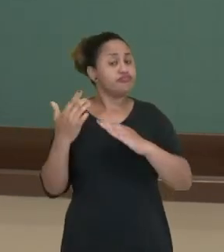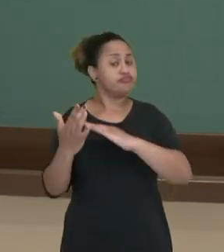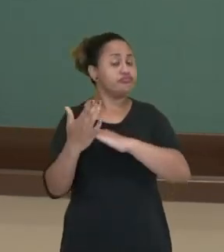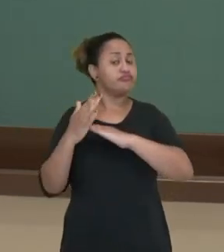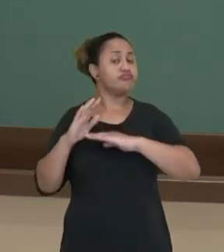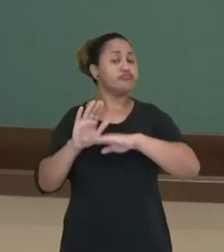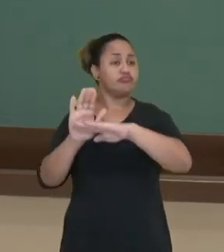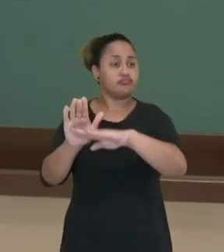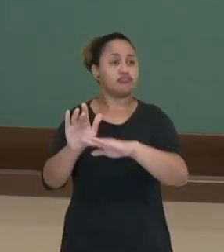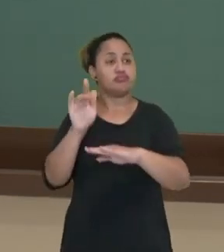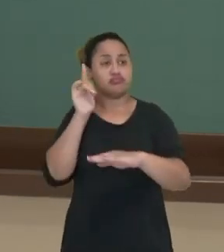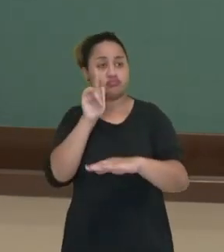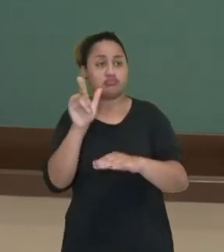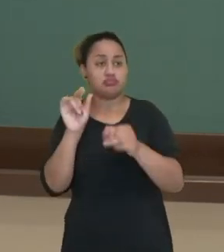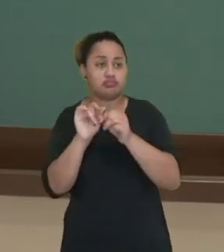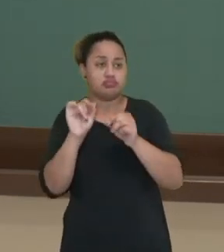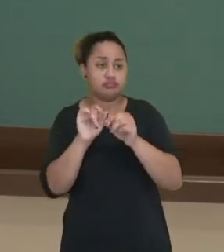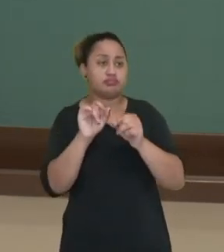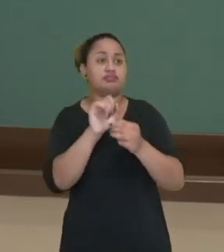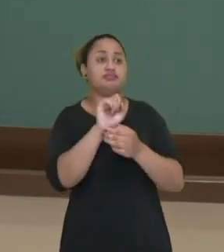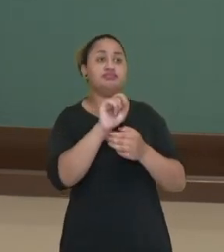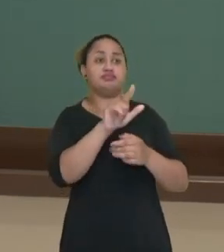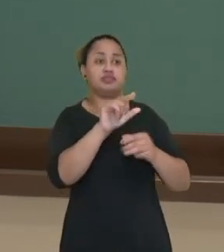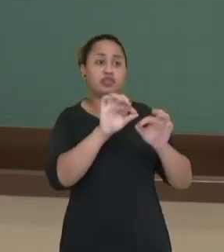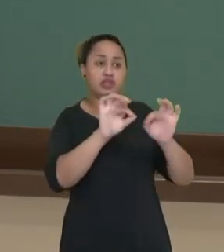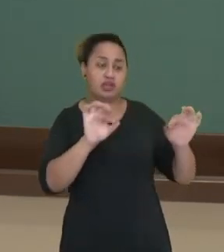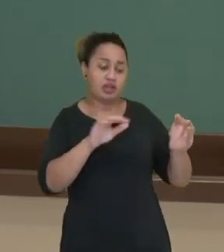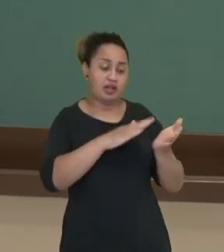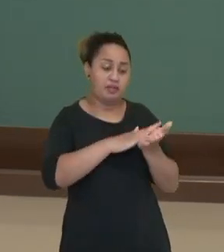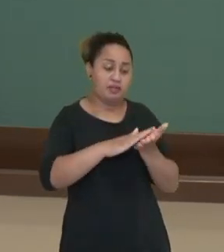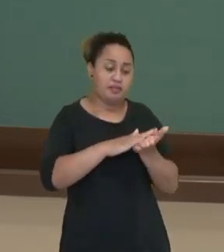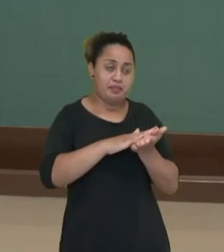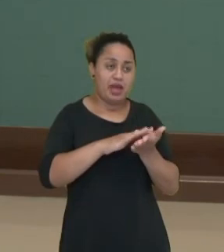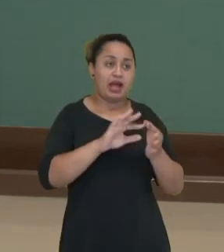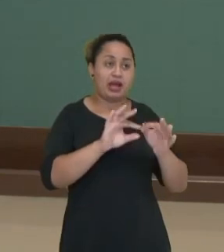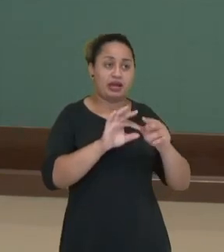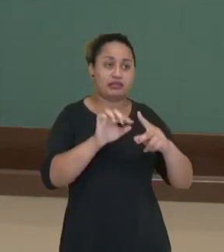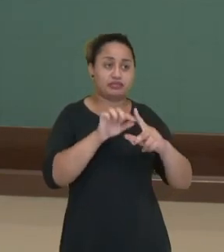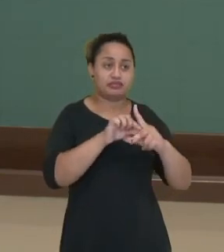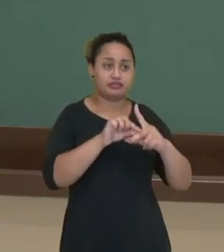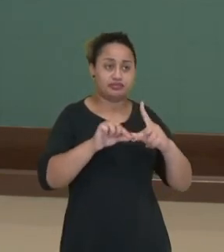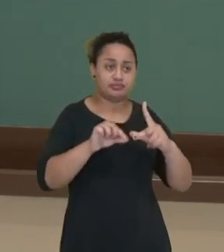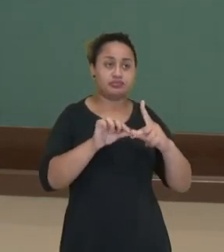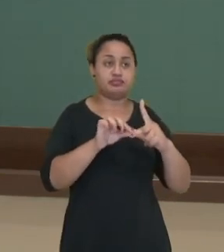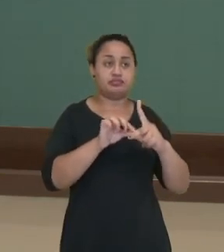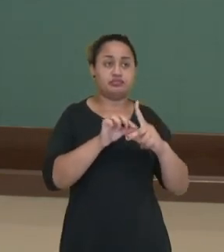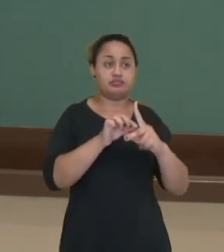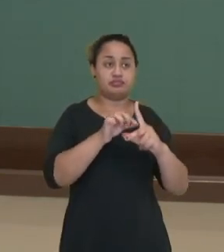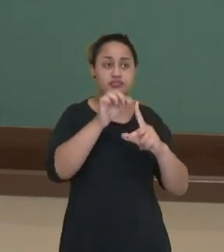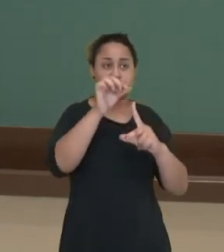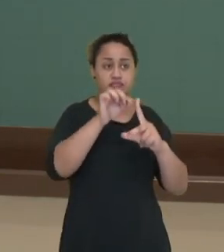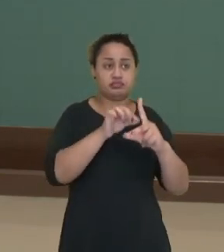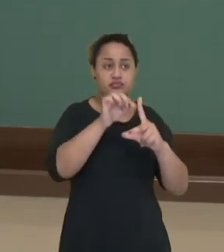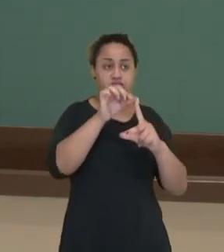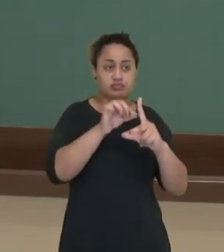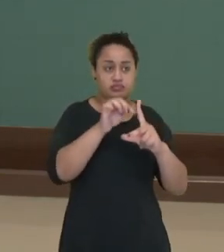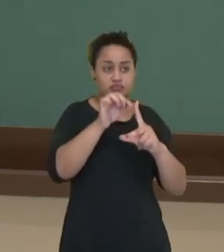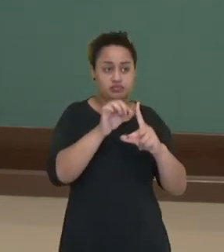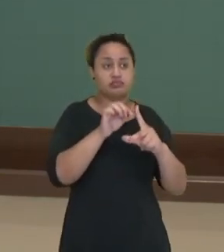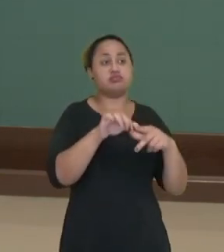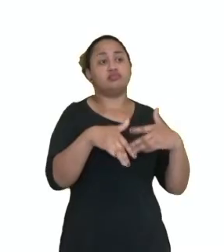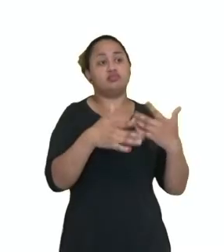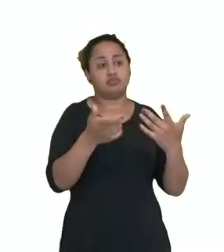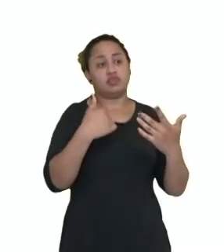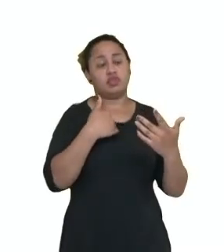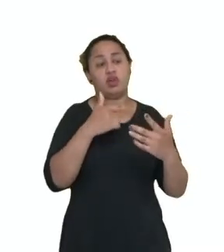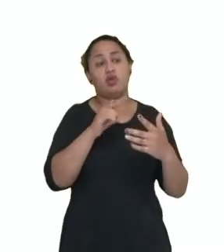fazer. É isso que a gente fez, ó. Volume desse, a base, área da base 4 vezes 5, vezes a altura, que é 3.